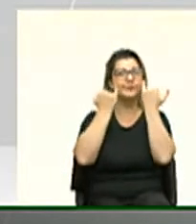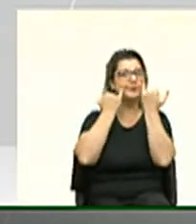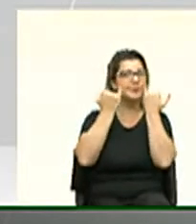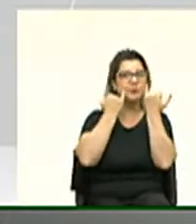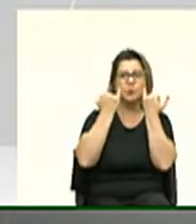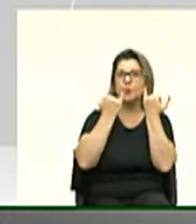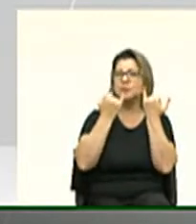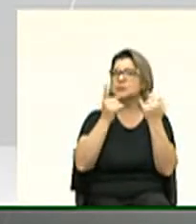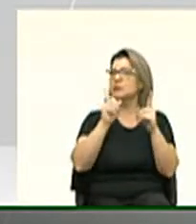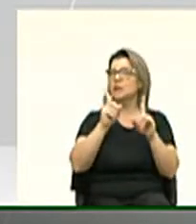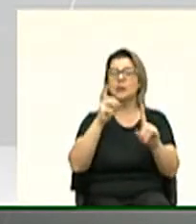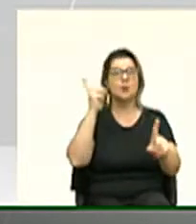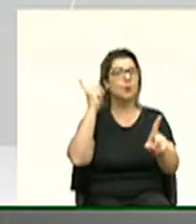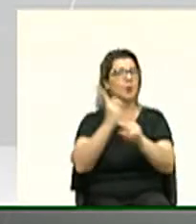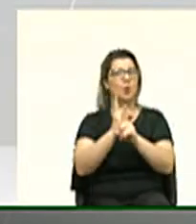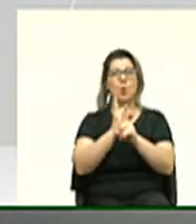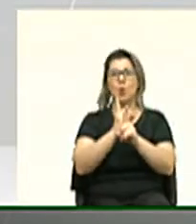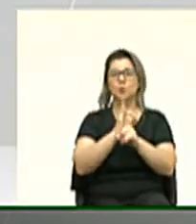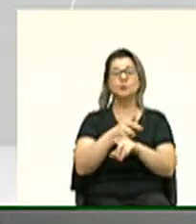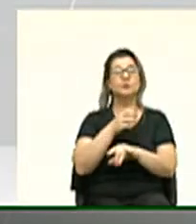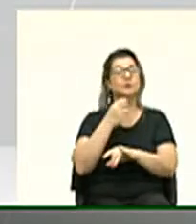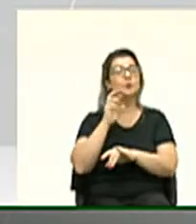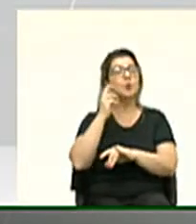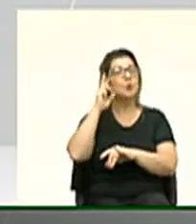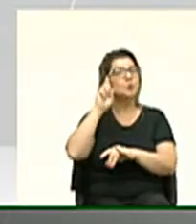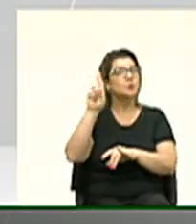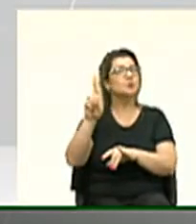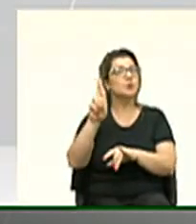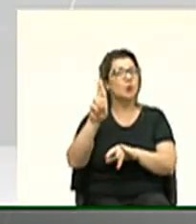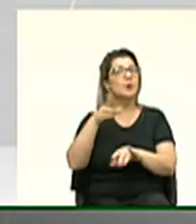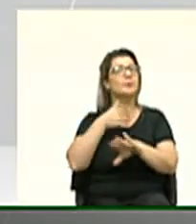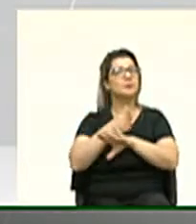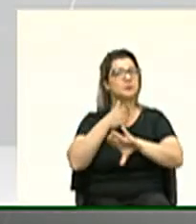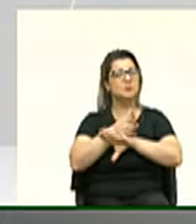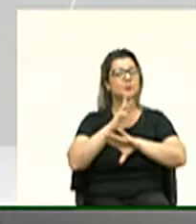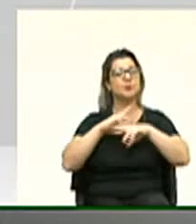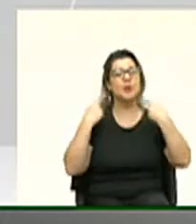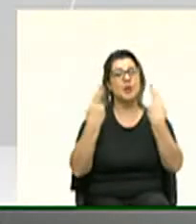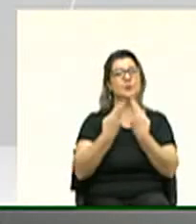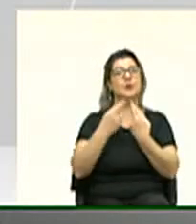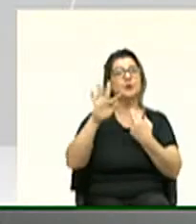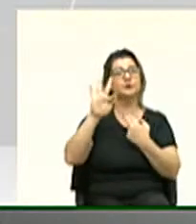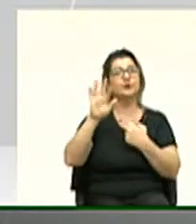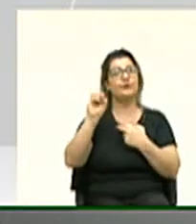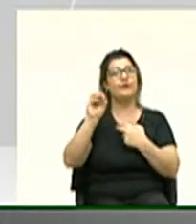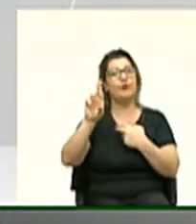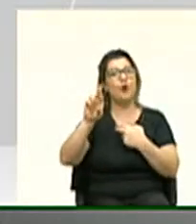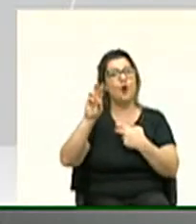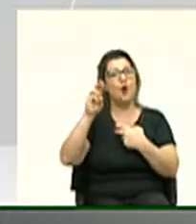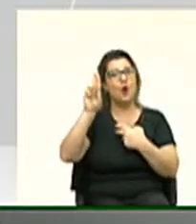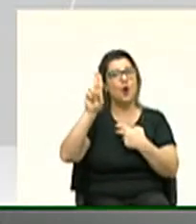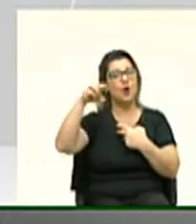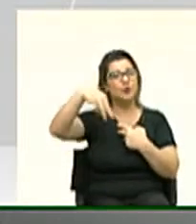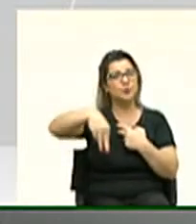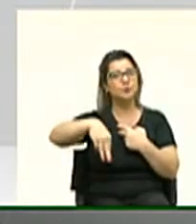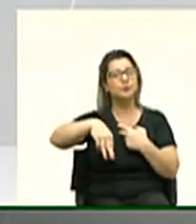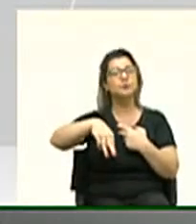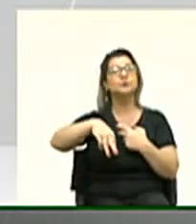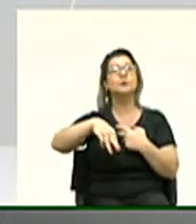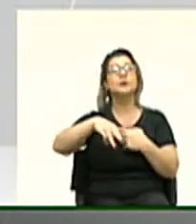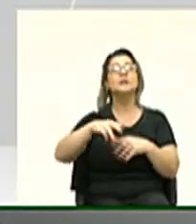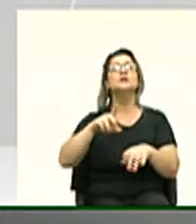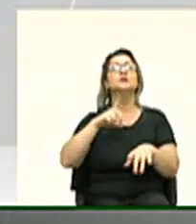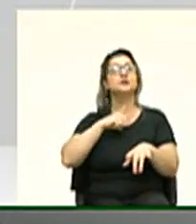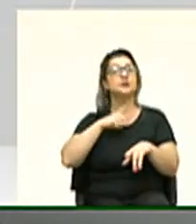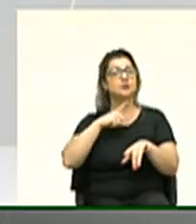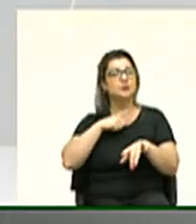presente na reunião do Fórum de Combate ao Colapso Econômico. Nós tivemos a presença do deputado coordenador